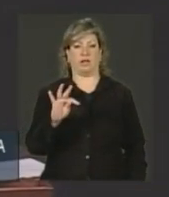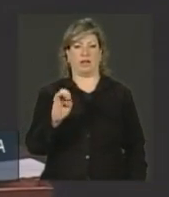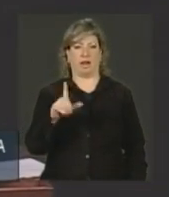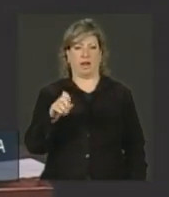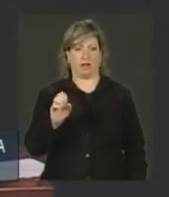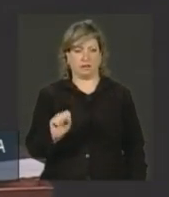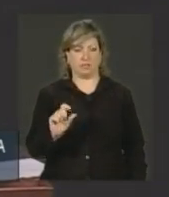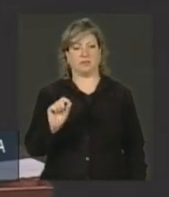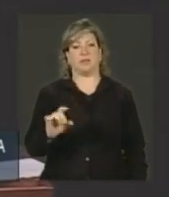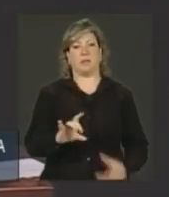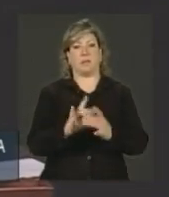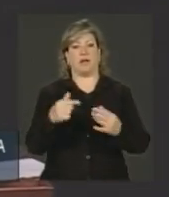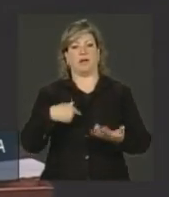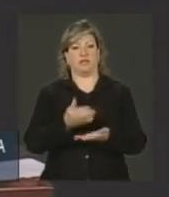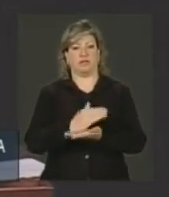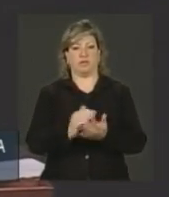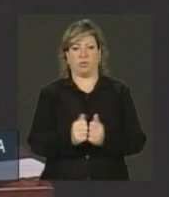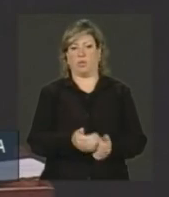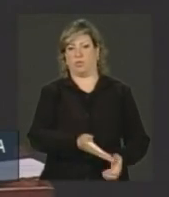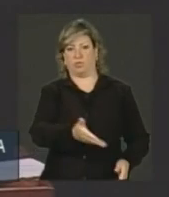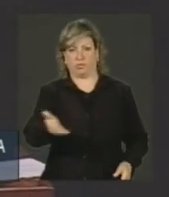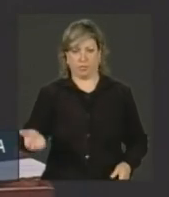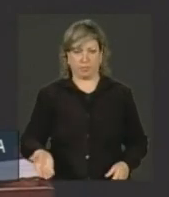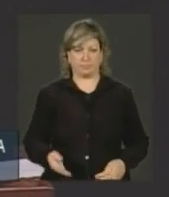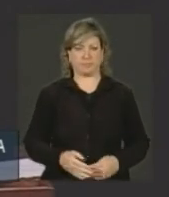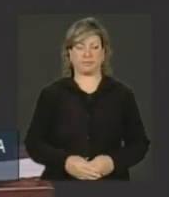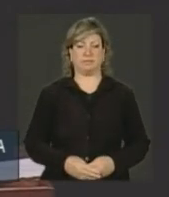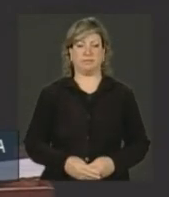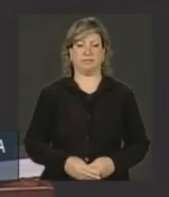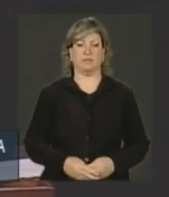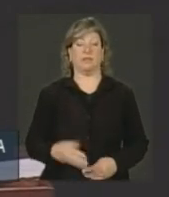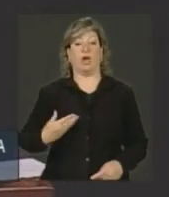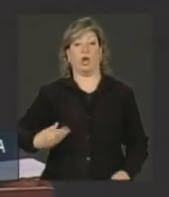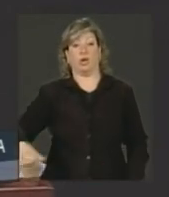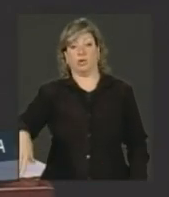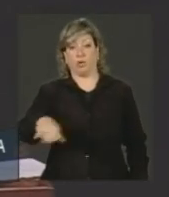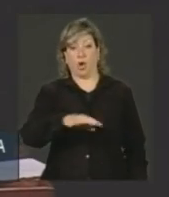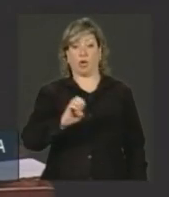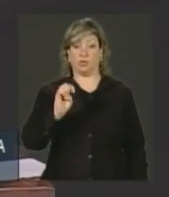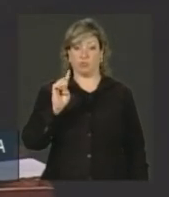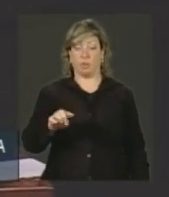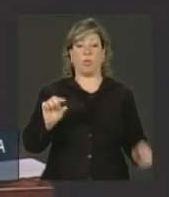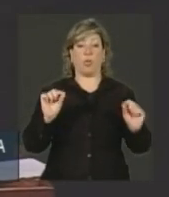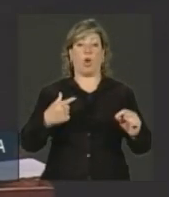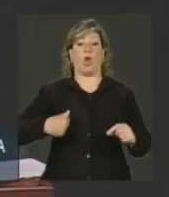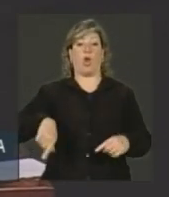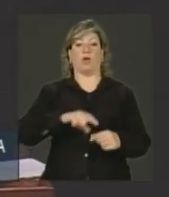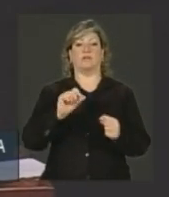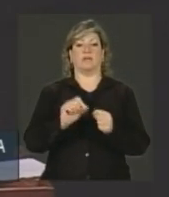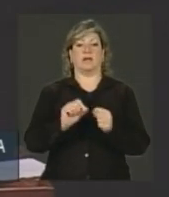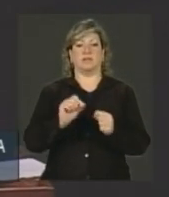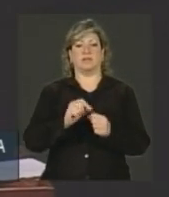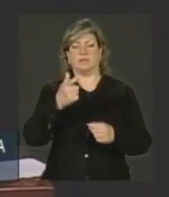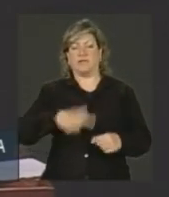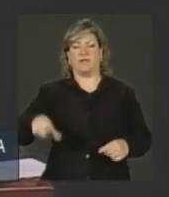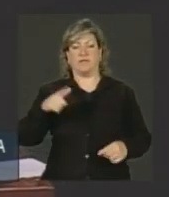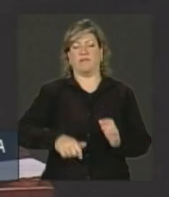permito compartilhar com todos. Nós somos o que fazemos repetidas